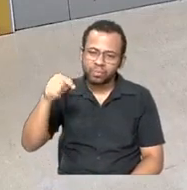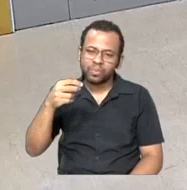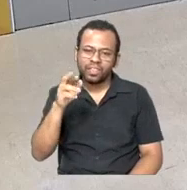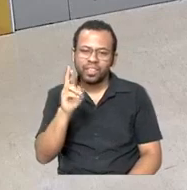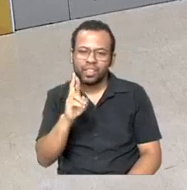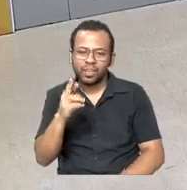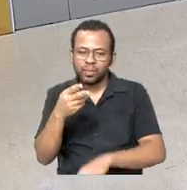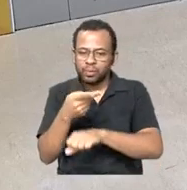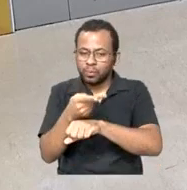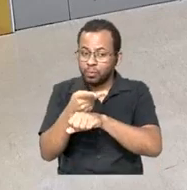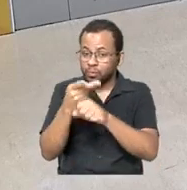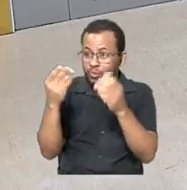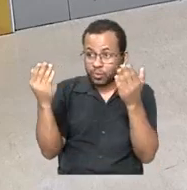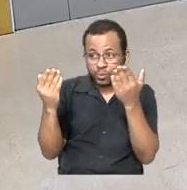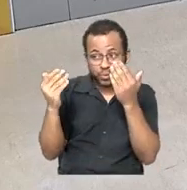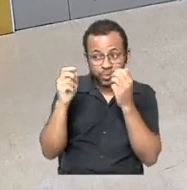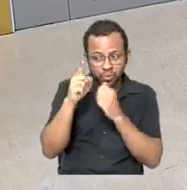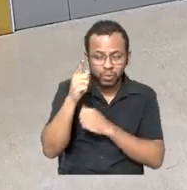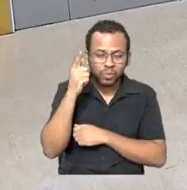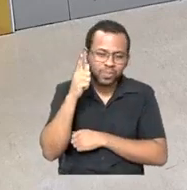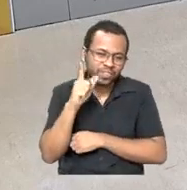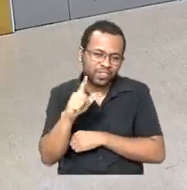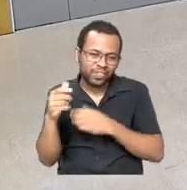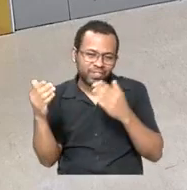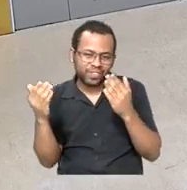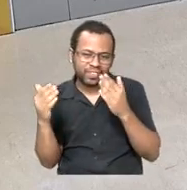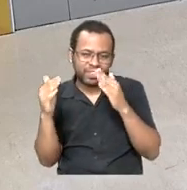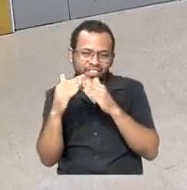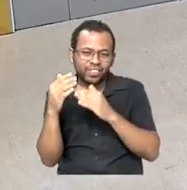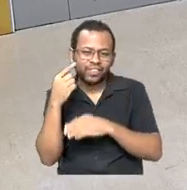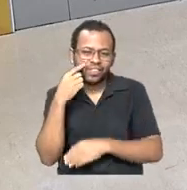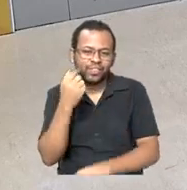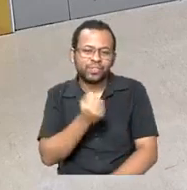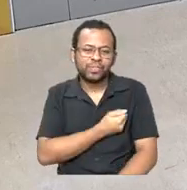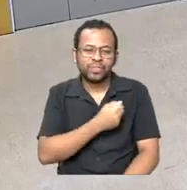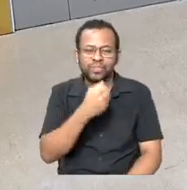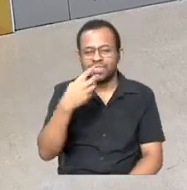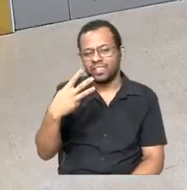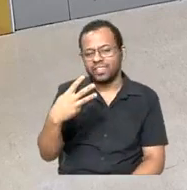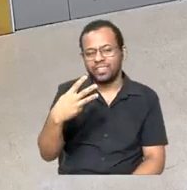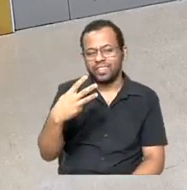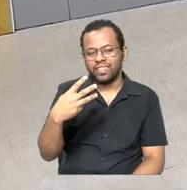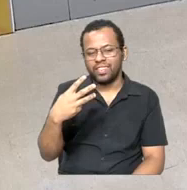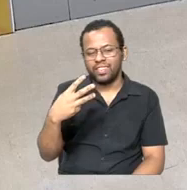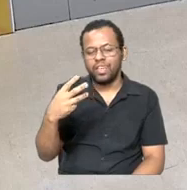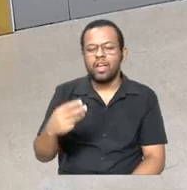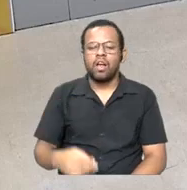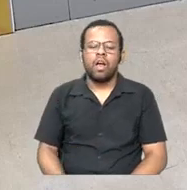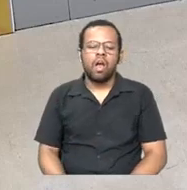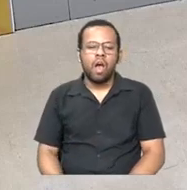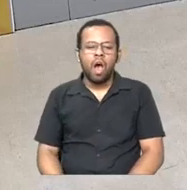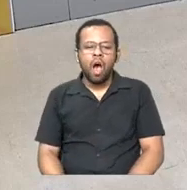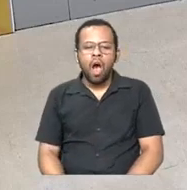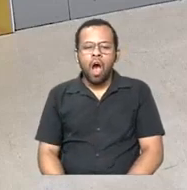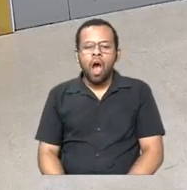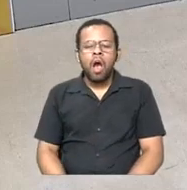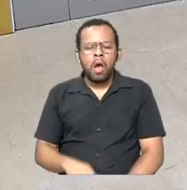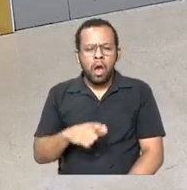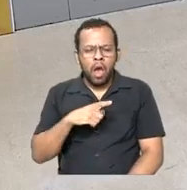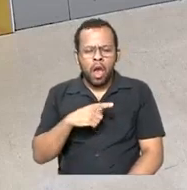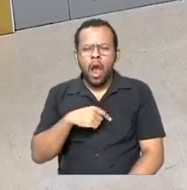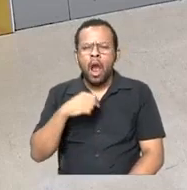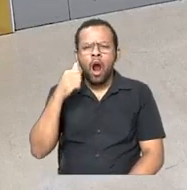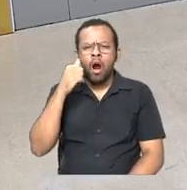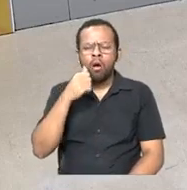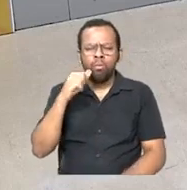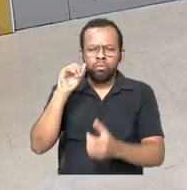do prêmio que você pode levar para casa Minha Gente olha o três Olha o três número três E aí tem a